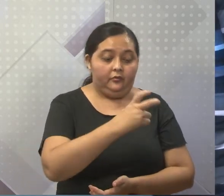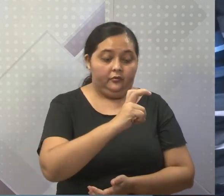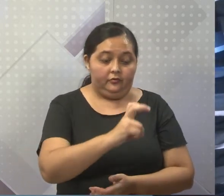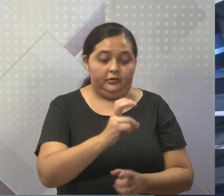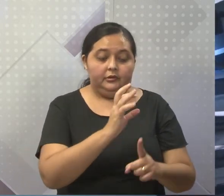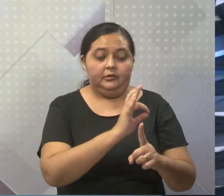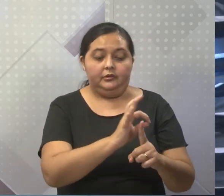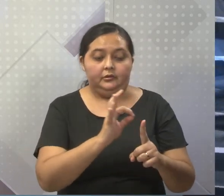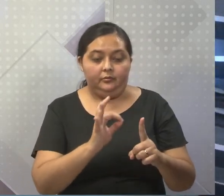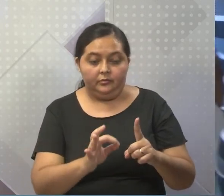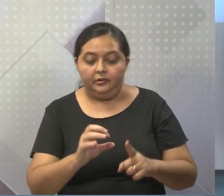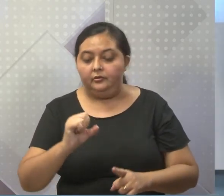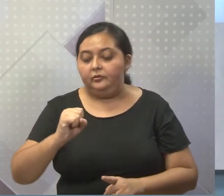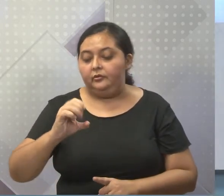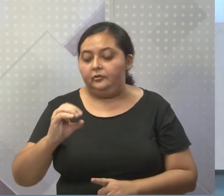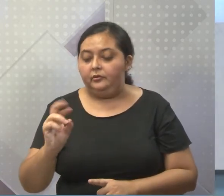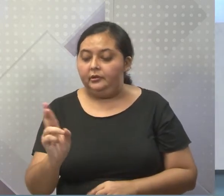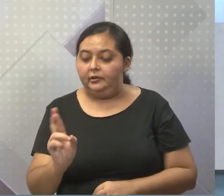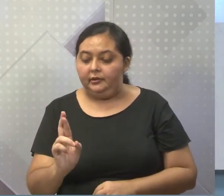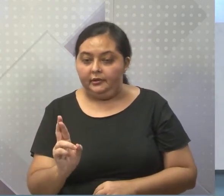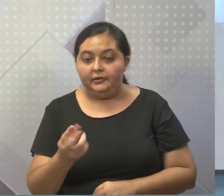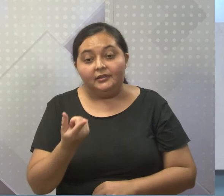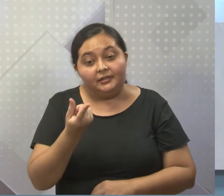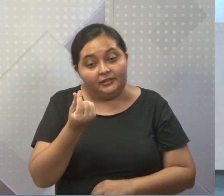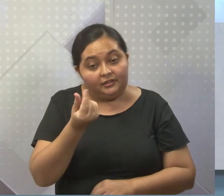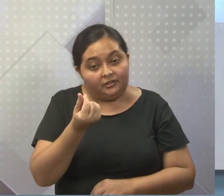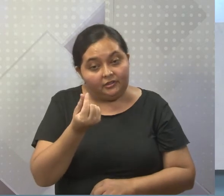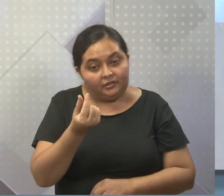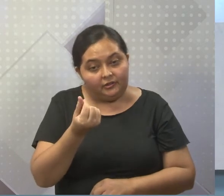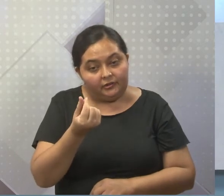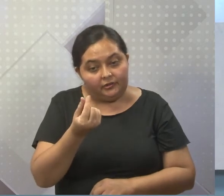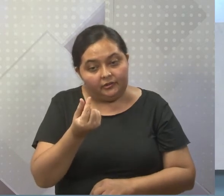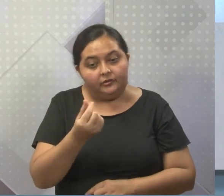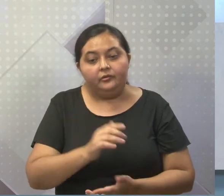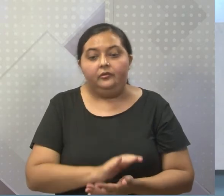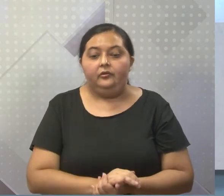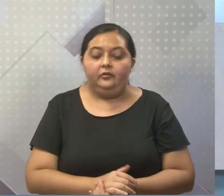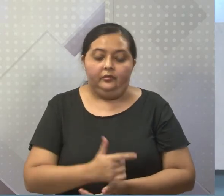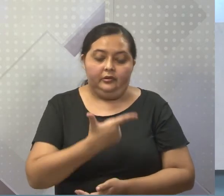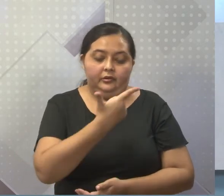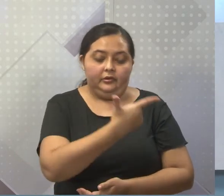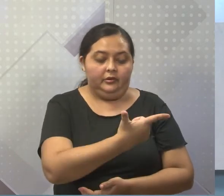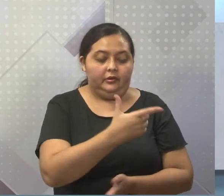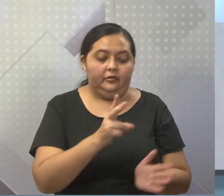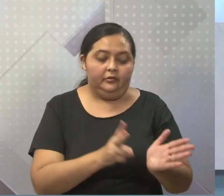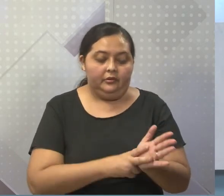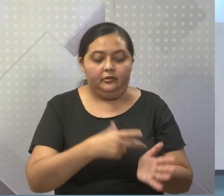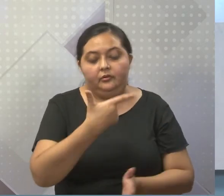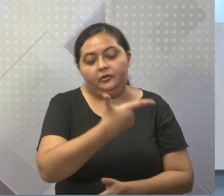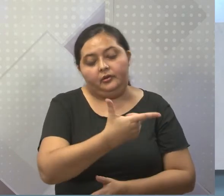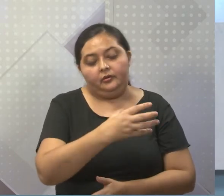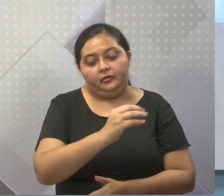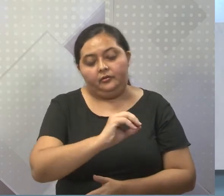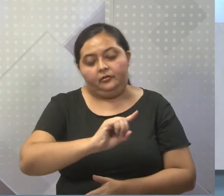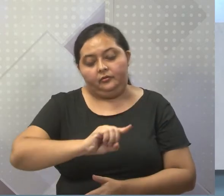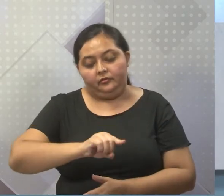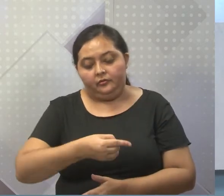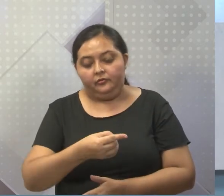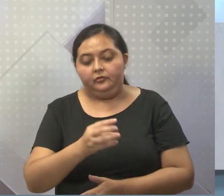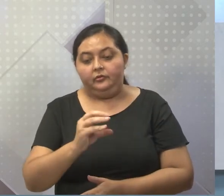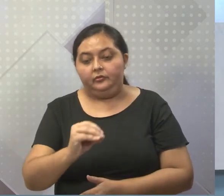25% de R$ 80 em dinheiro lá bonitinho vai ser igual a